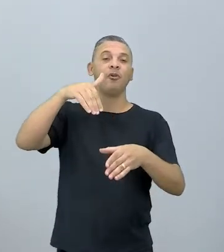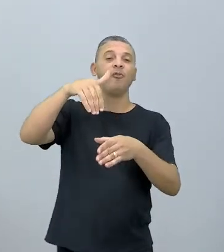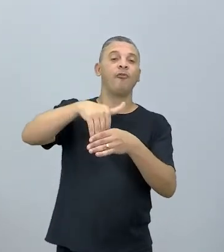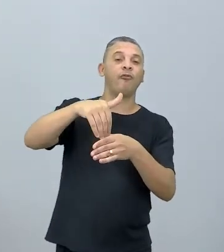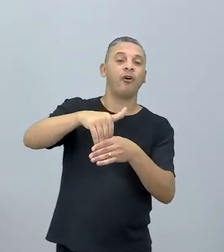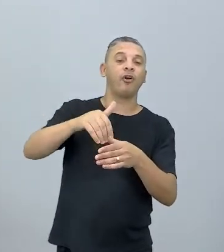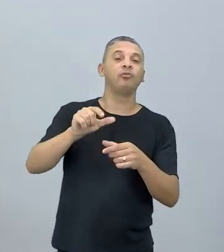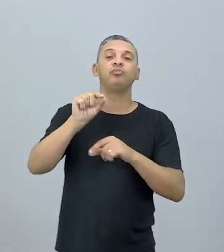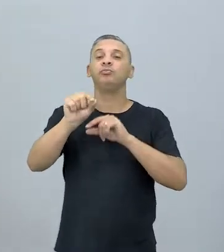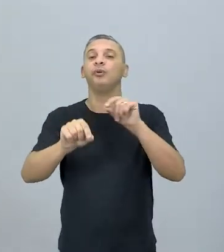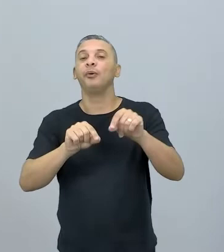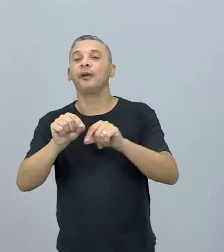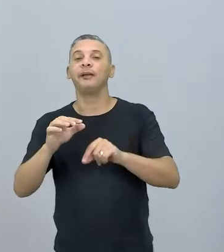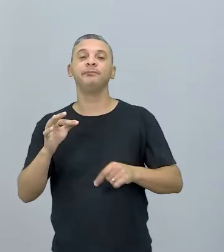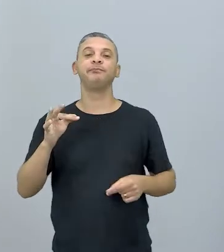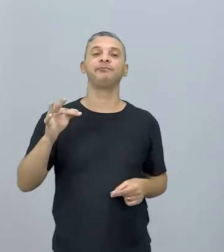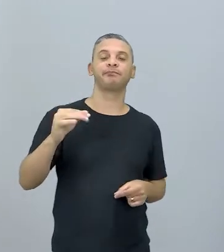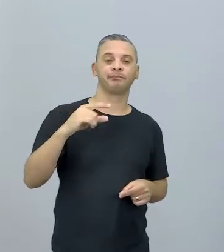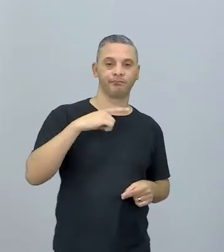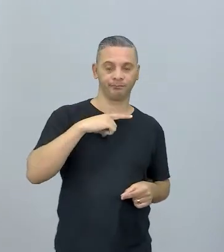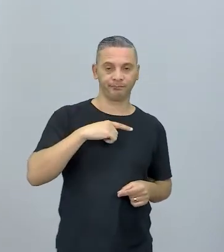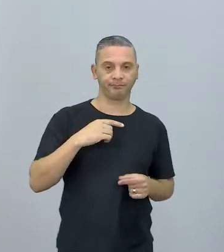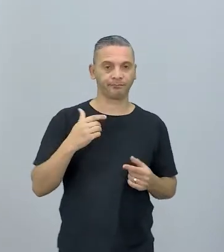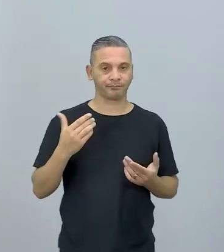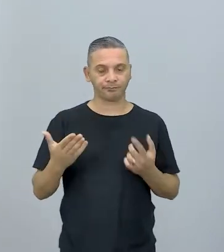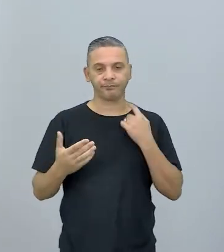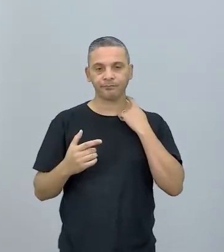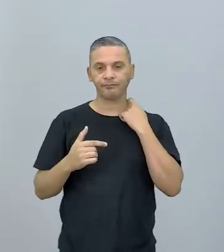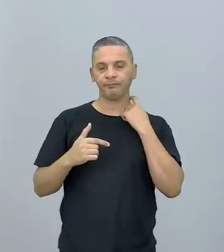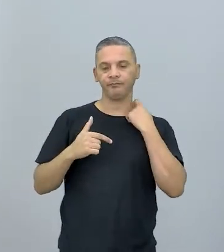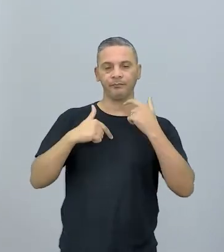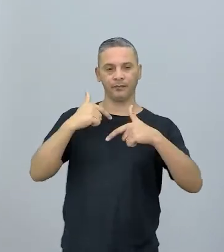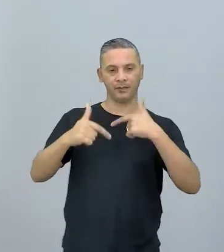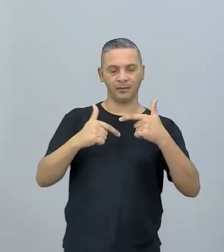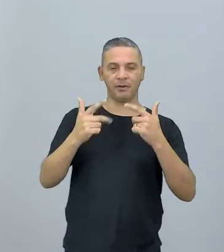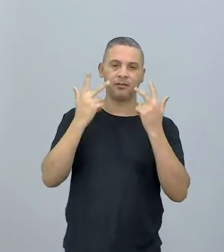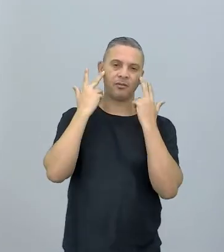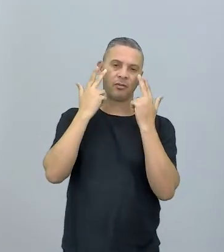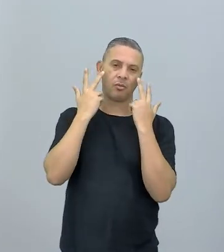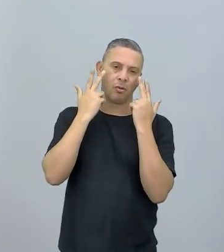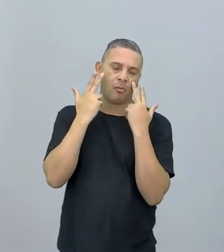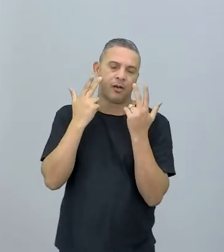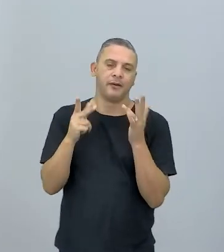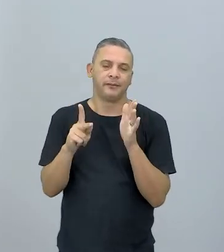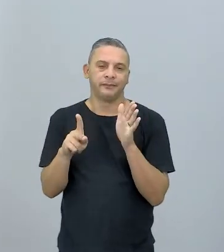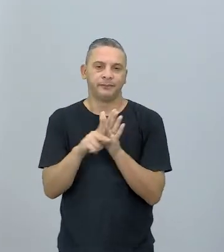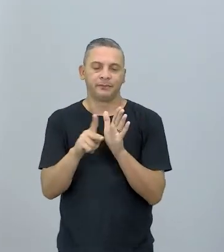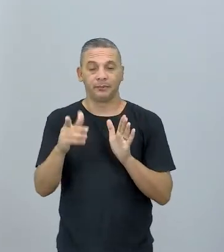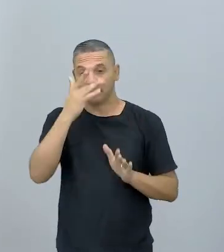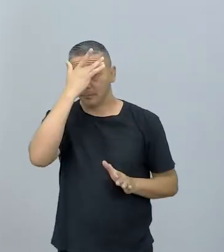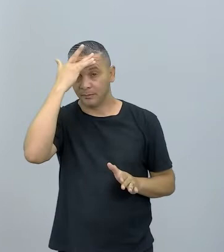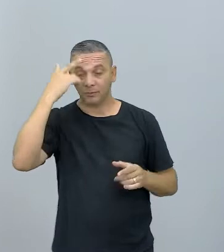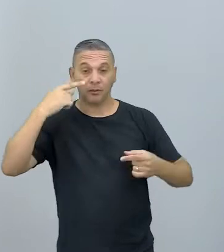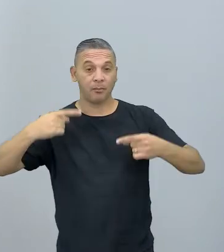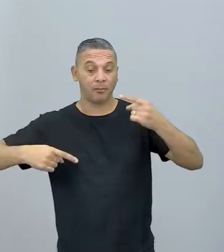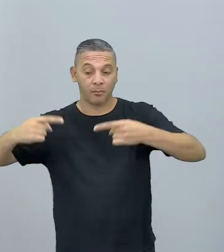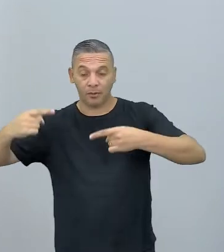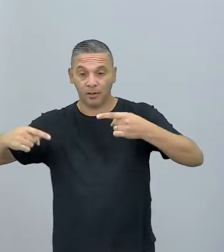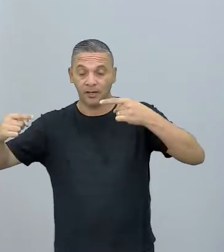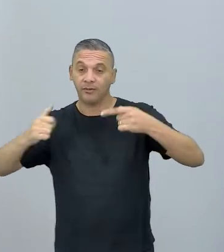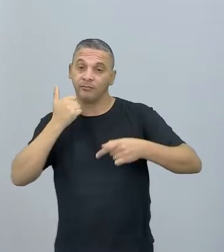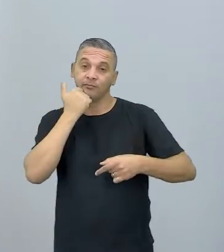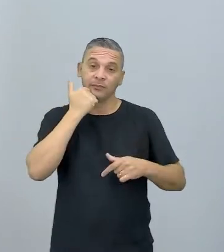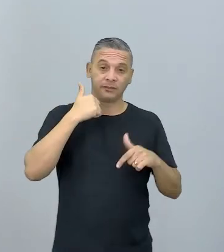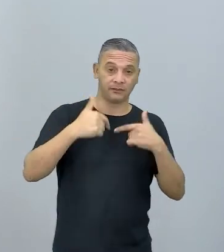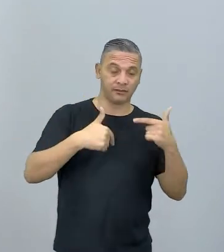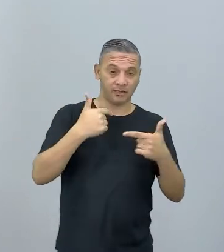pesquisas eleitorais e tudo mais, né? Que é um trabalho muito comum, por exemplo, para o cientista político, mas